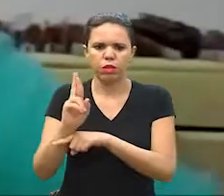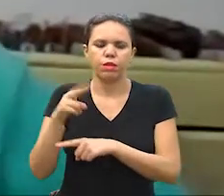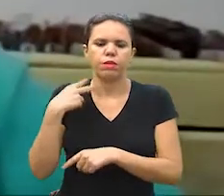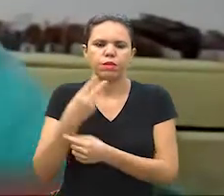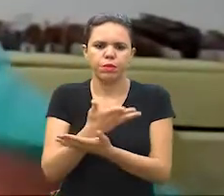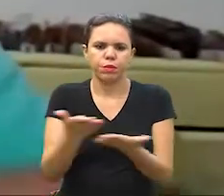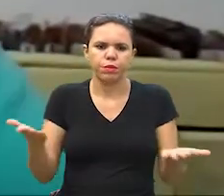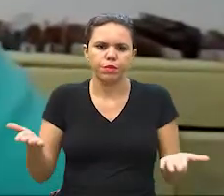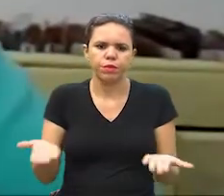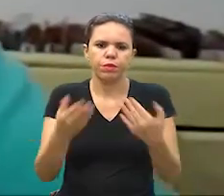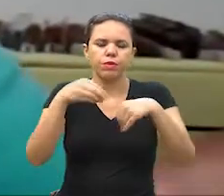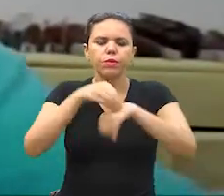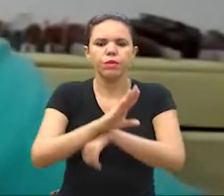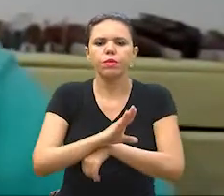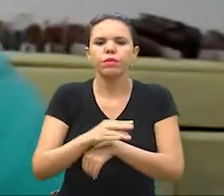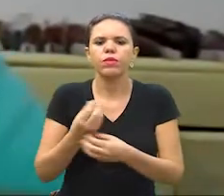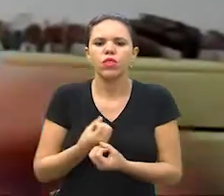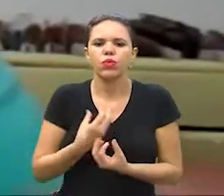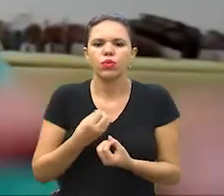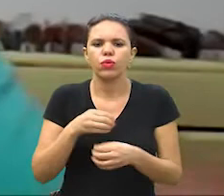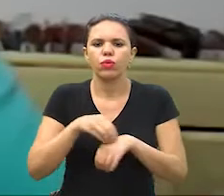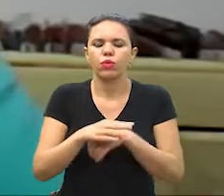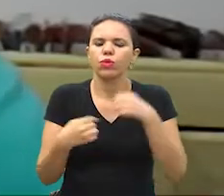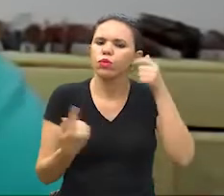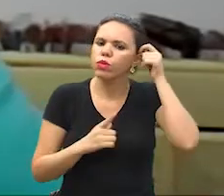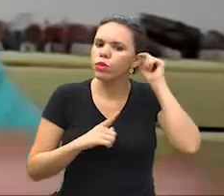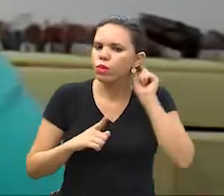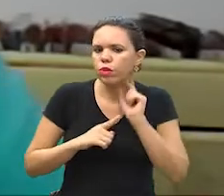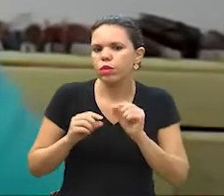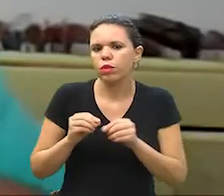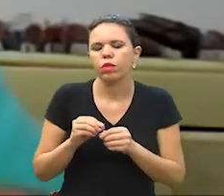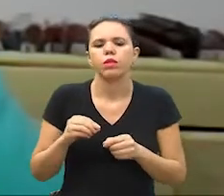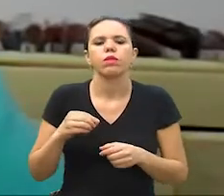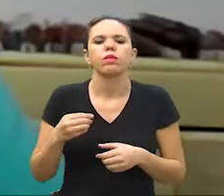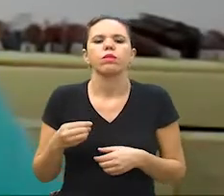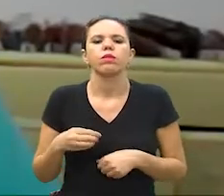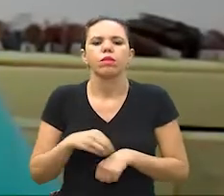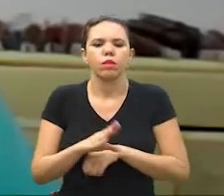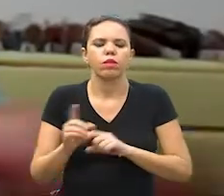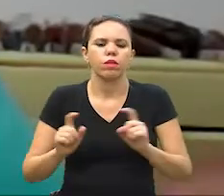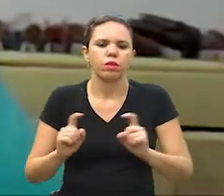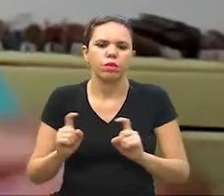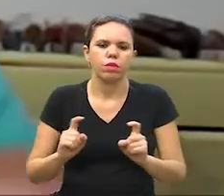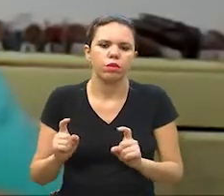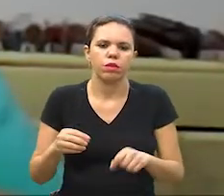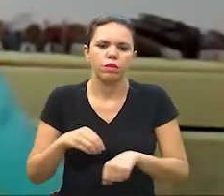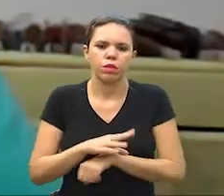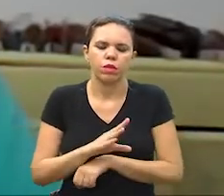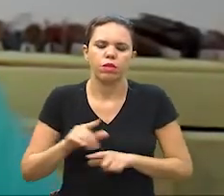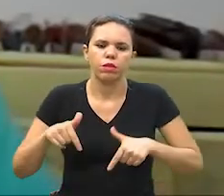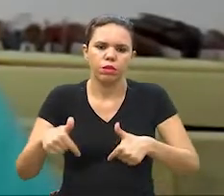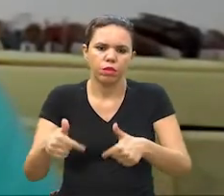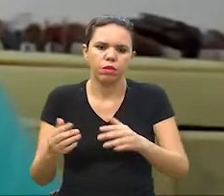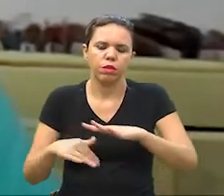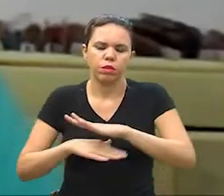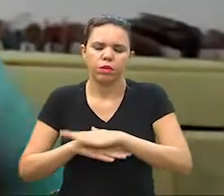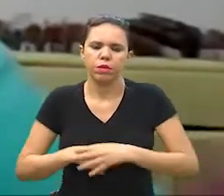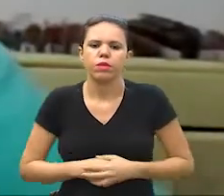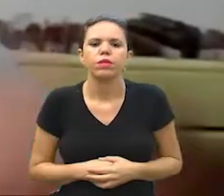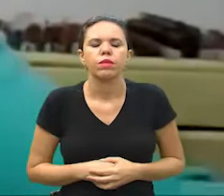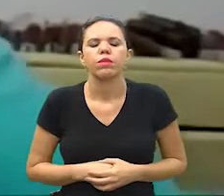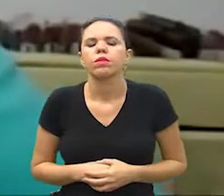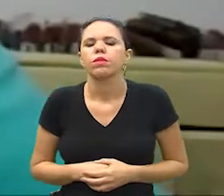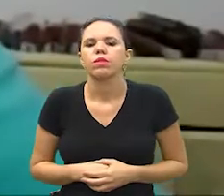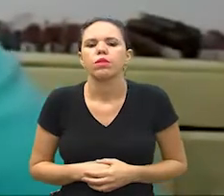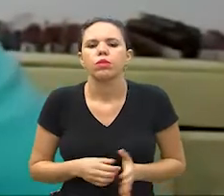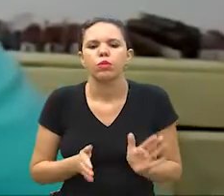e, portanto, leve essas informações que a gente passa ali nas sessões e em ações ali na Câmara, tá certo?